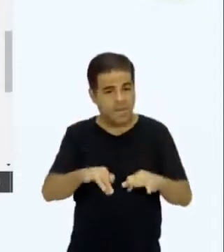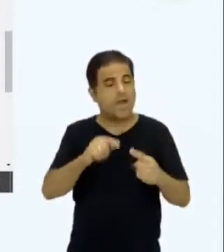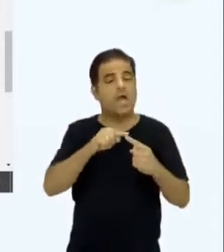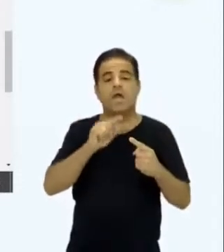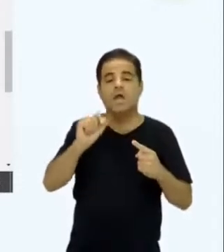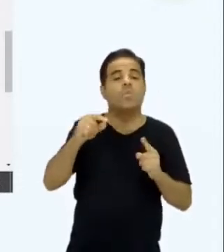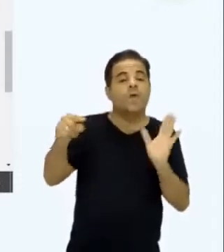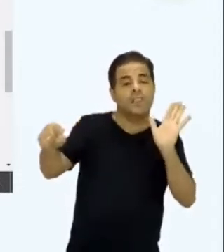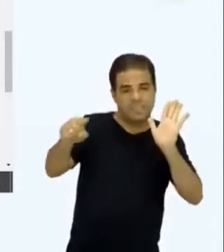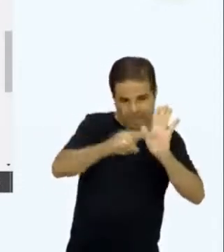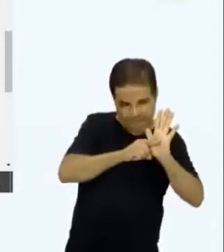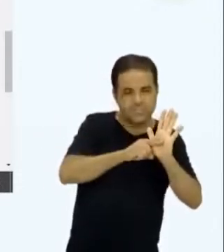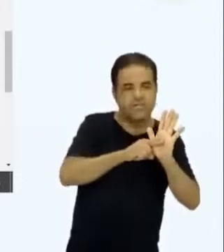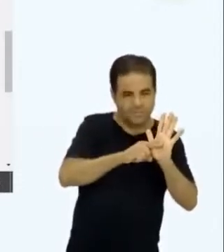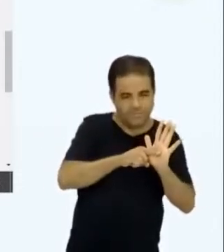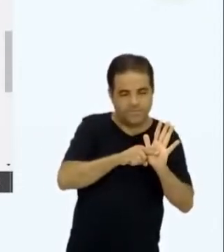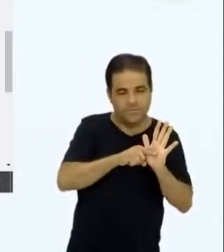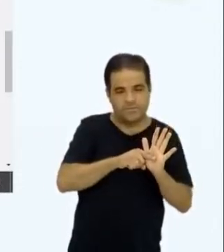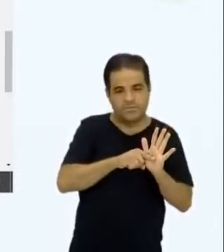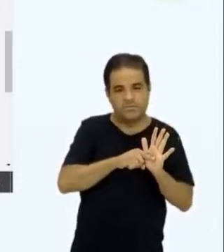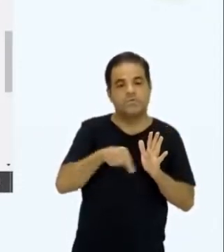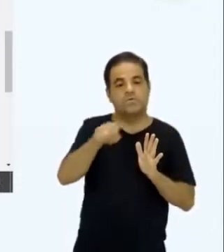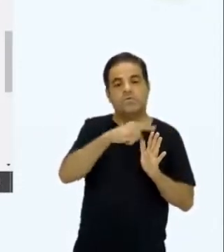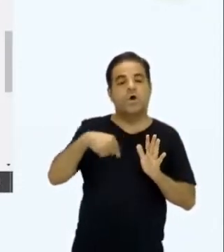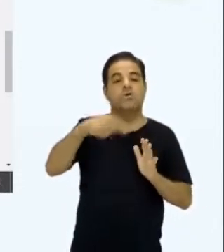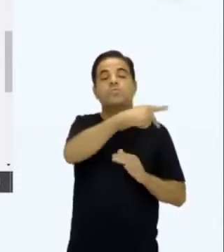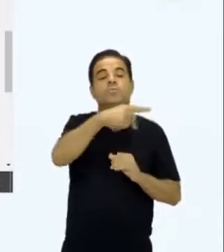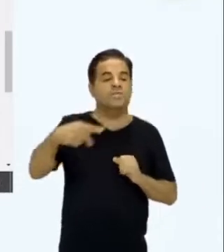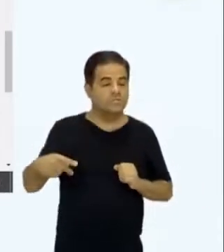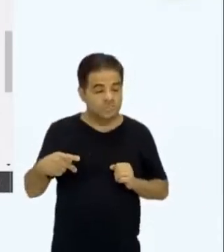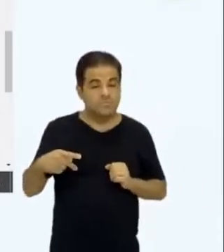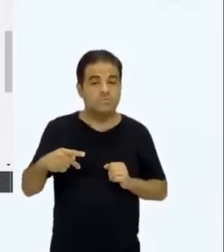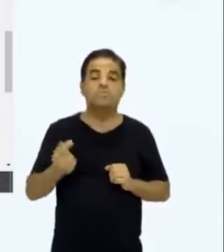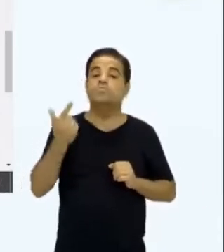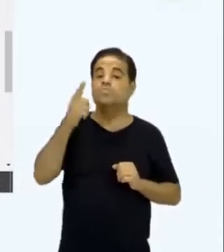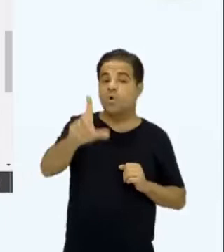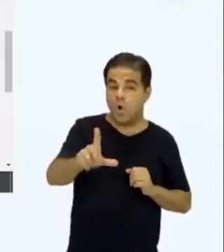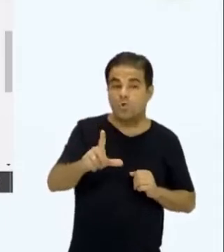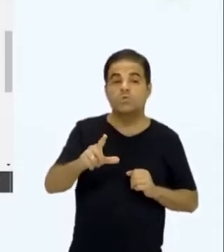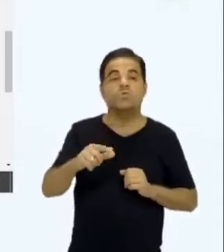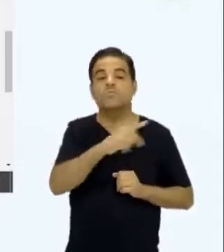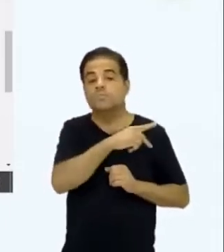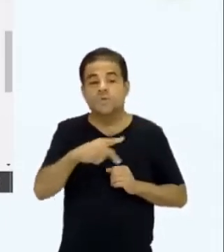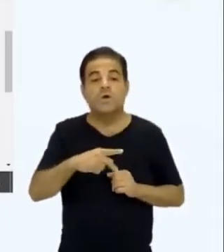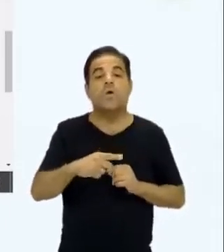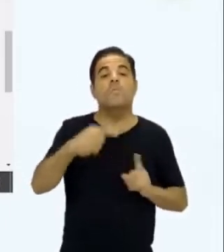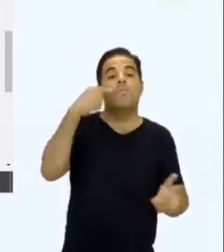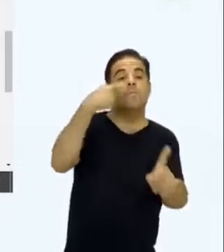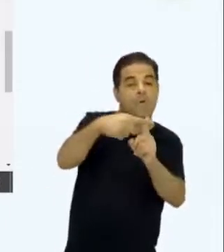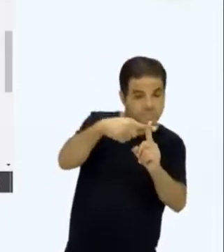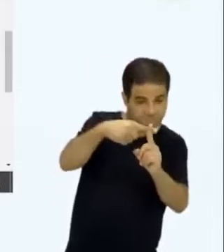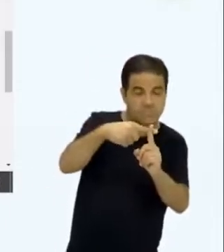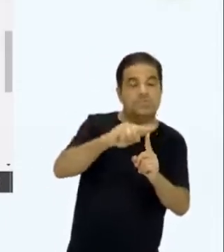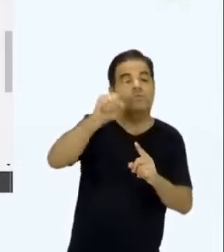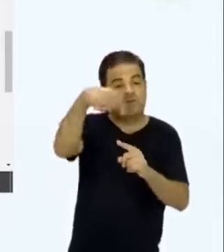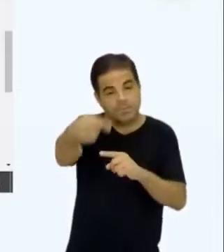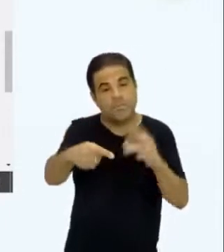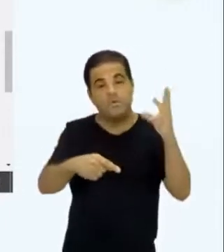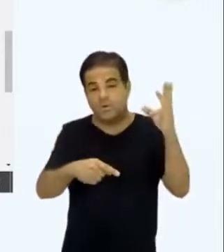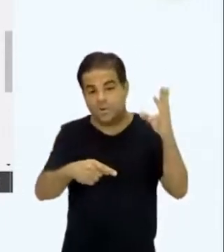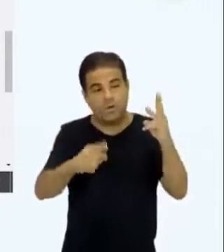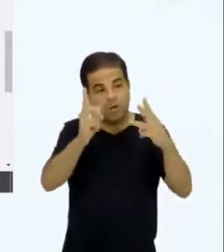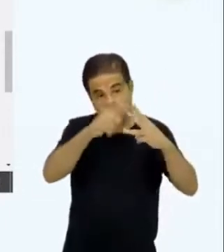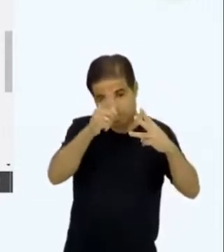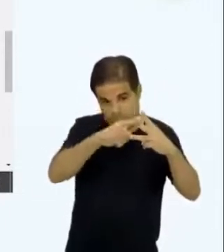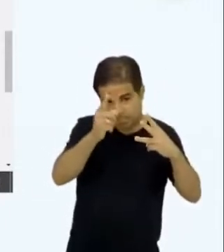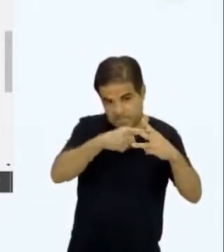terminal negativo no nosso potenciômetro, o outro terminal o positivo e o terminal do